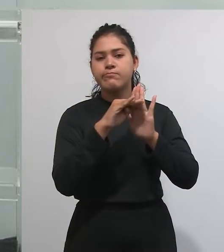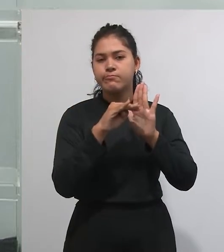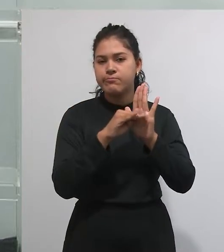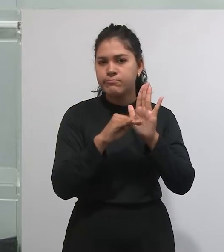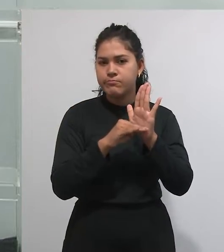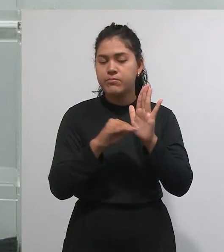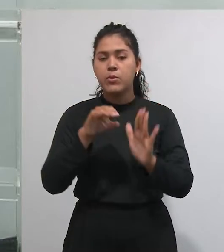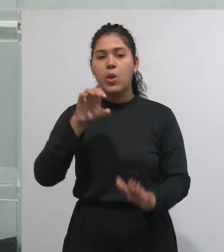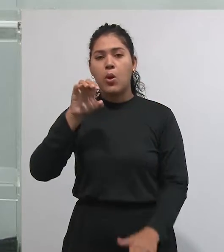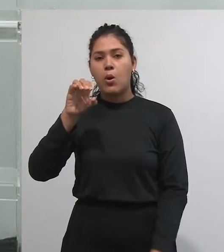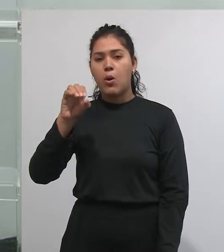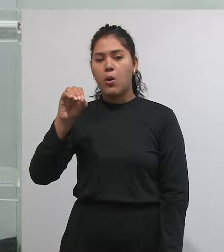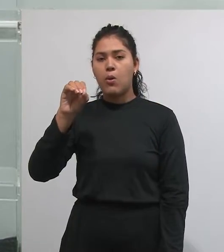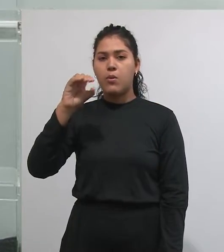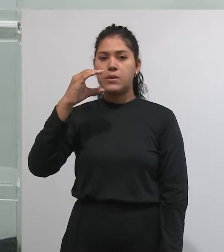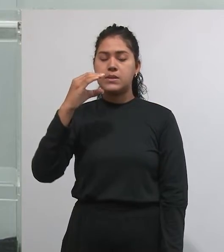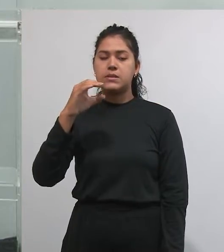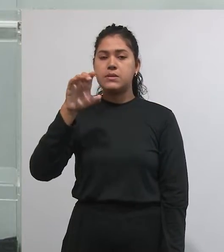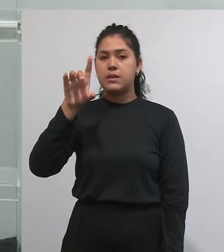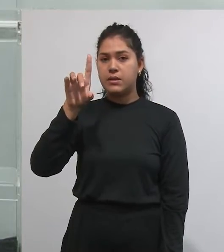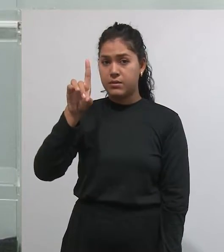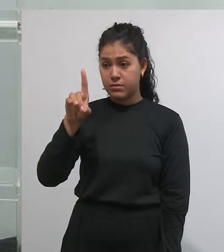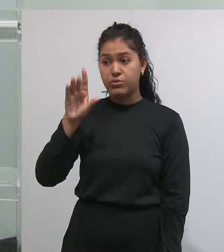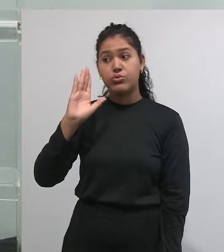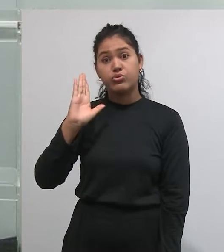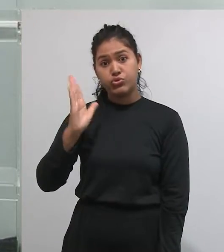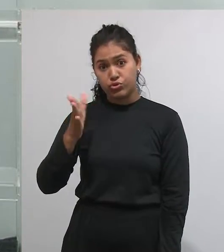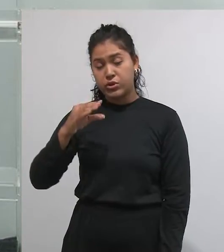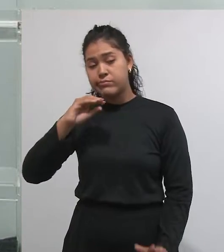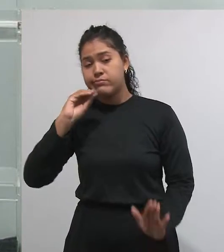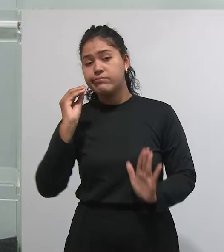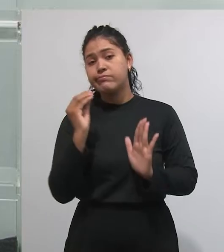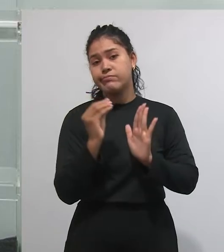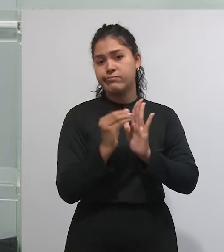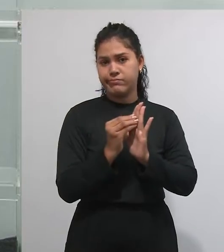pela OCDE, que é de Desenvolvimento da Educação. Então,